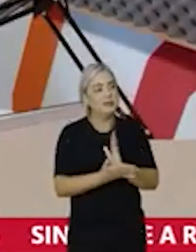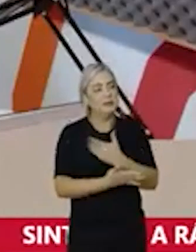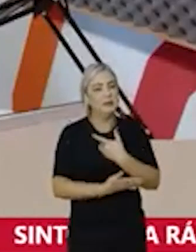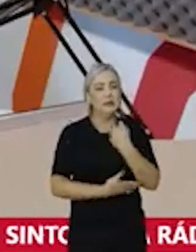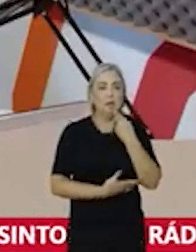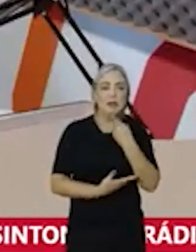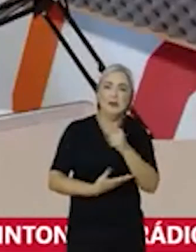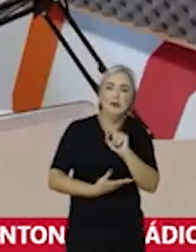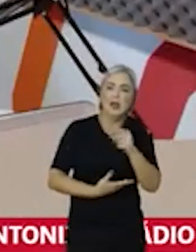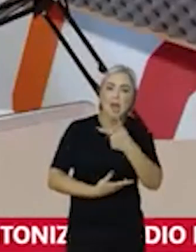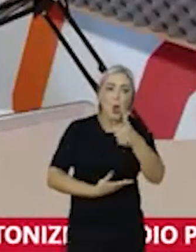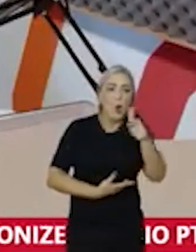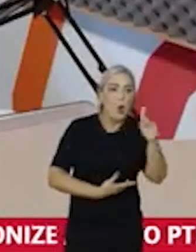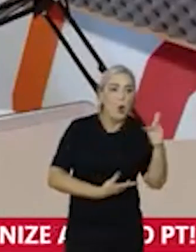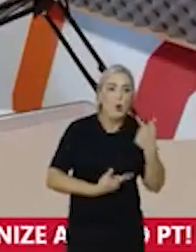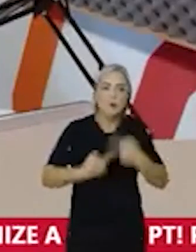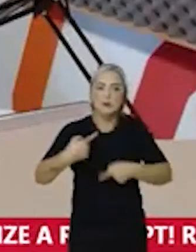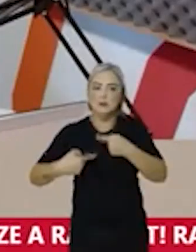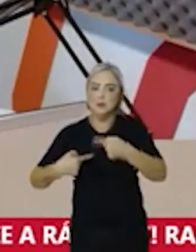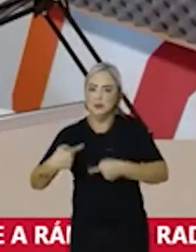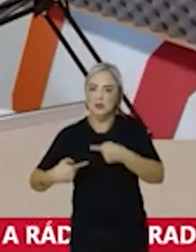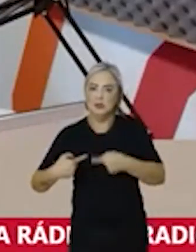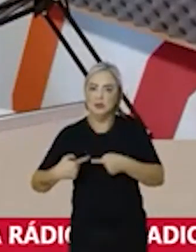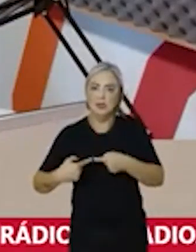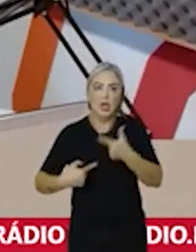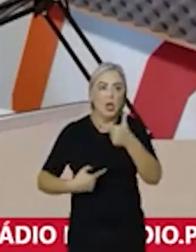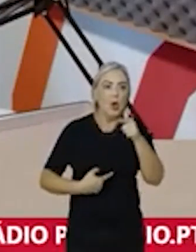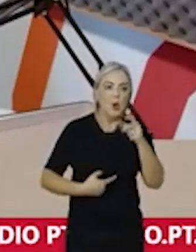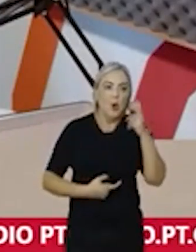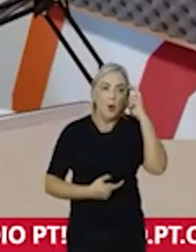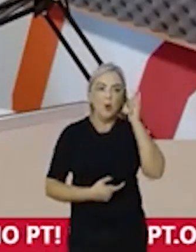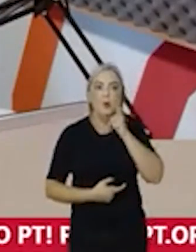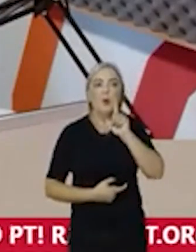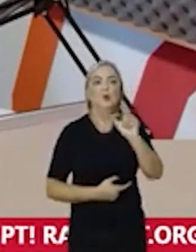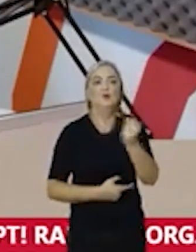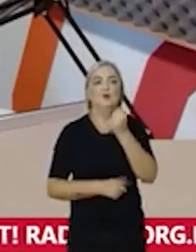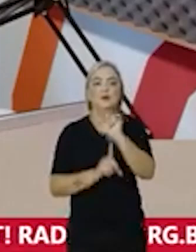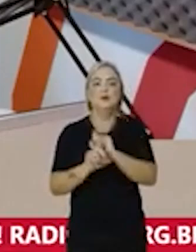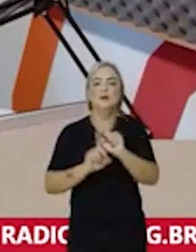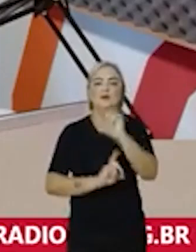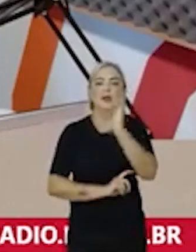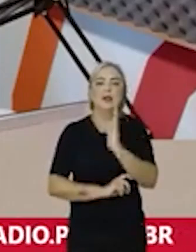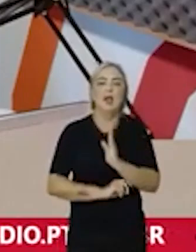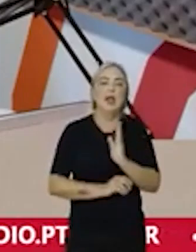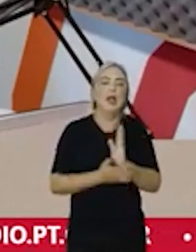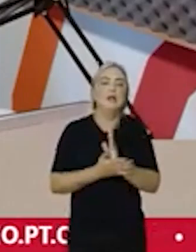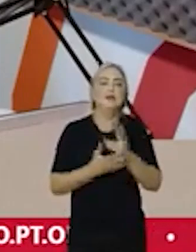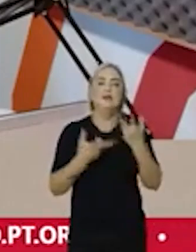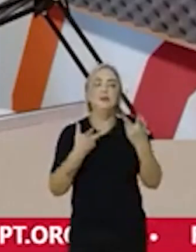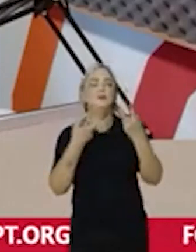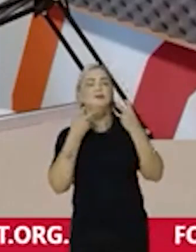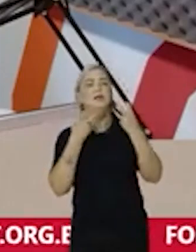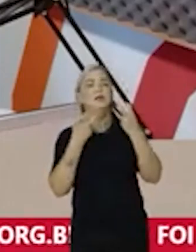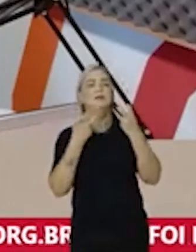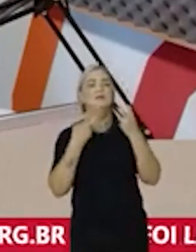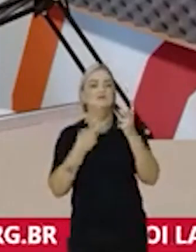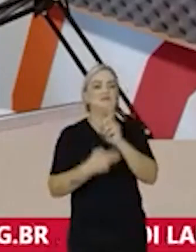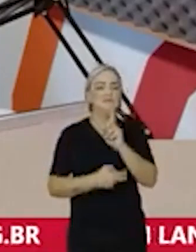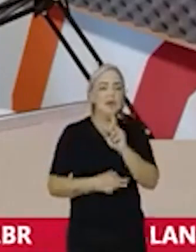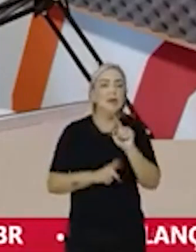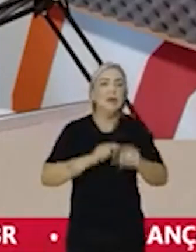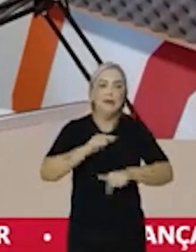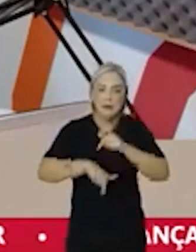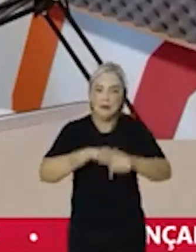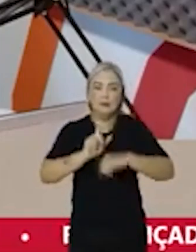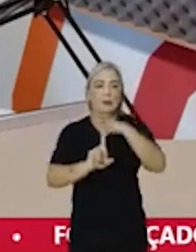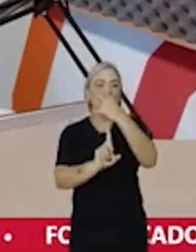estão destruindo outras políticas e outras conquistas da sociedade brasileira, às vezes passa desapercebido. Mas quem